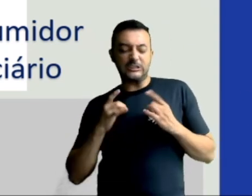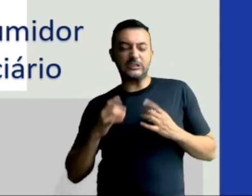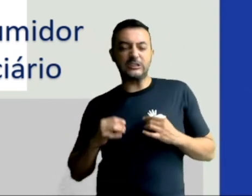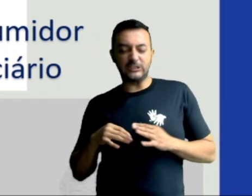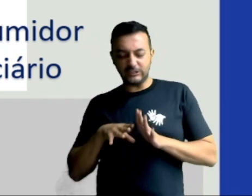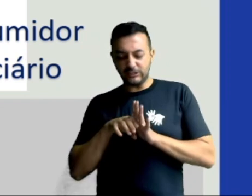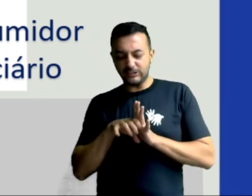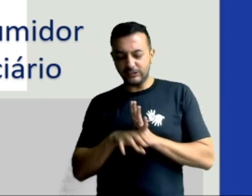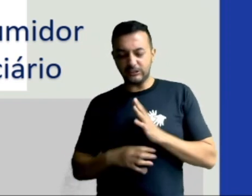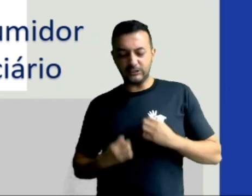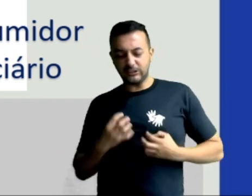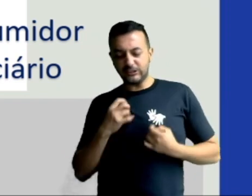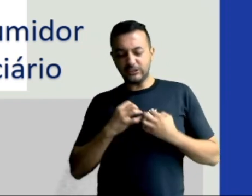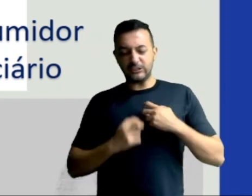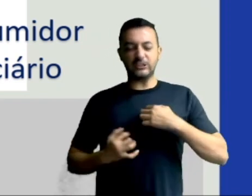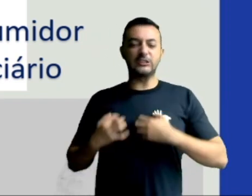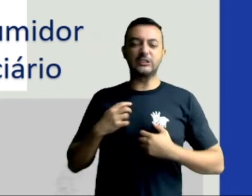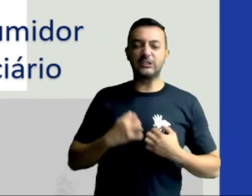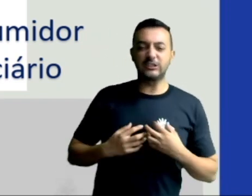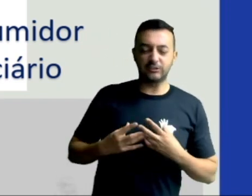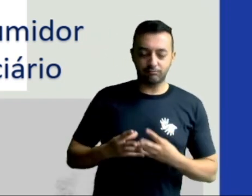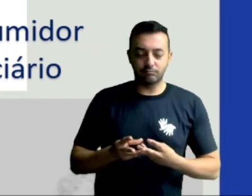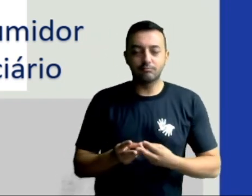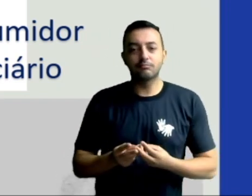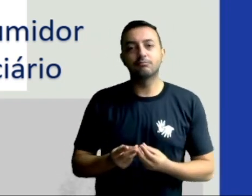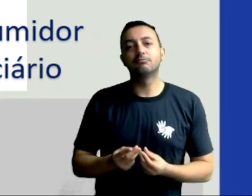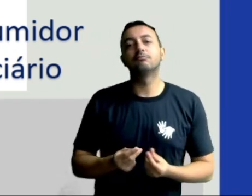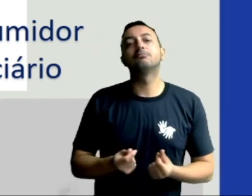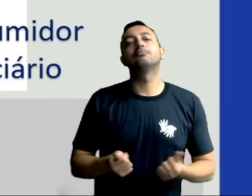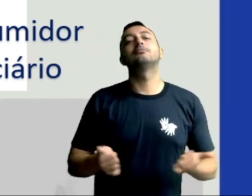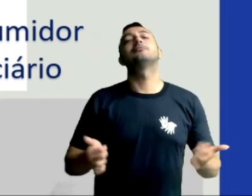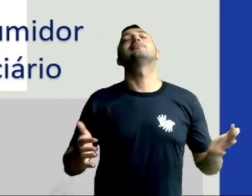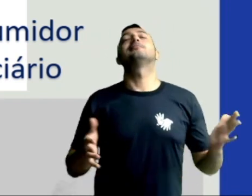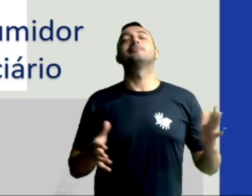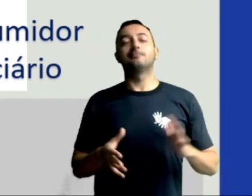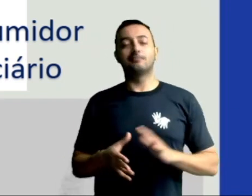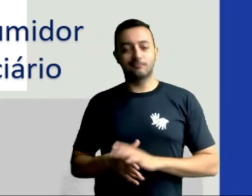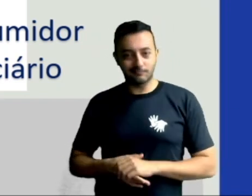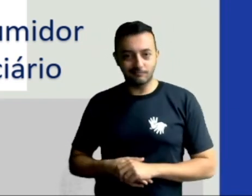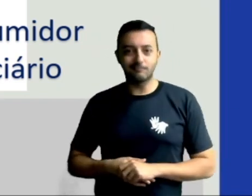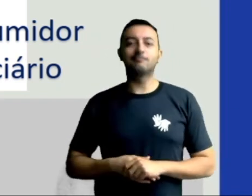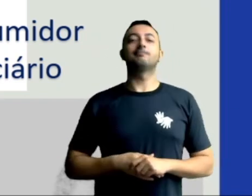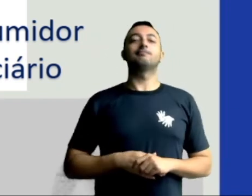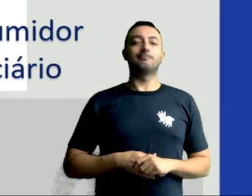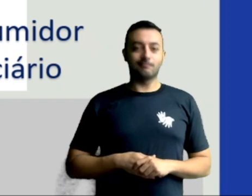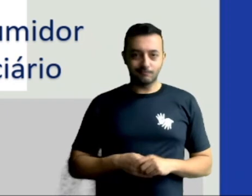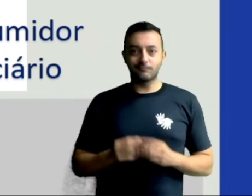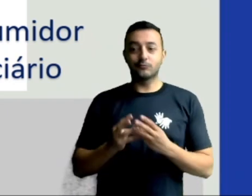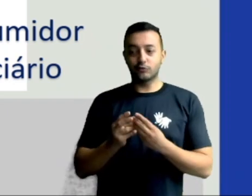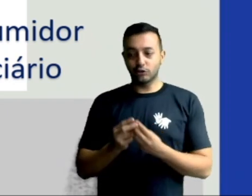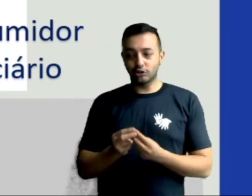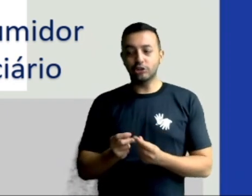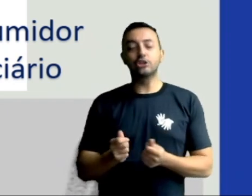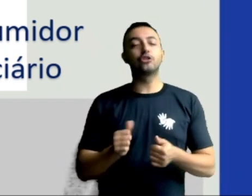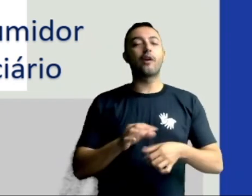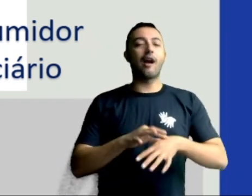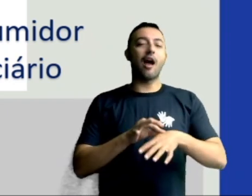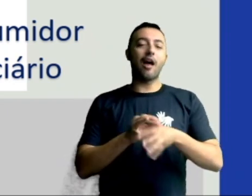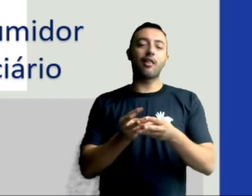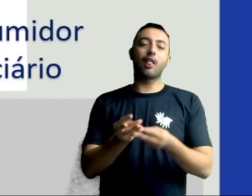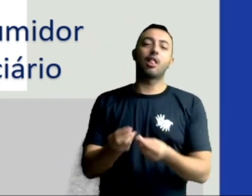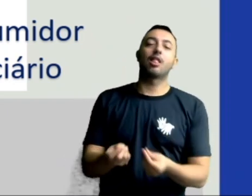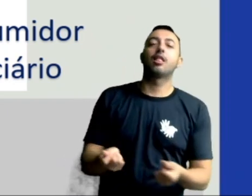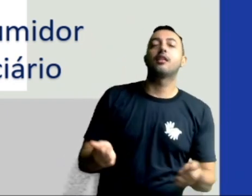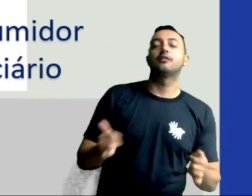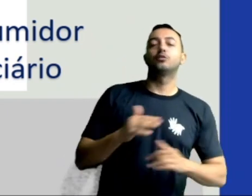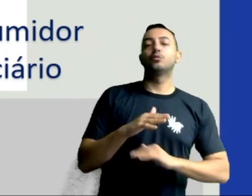as bactérias, os micro-organismos que vão aí deteriorizar todo o leão, aí destruir toda a sua carne, os